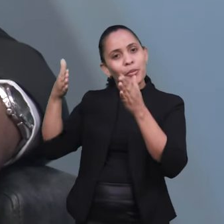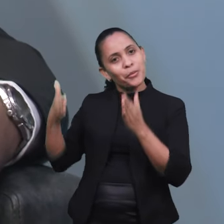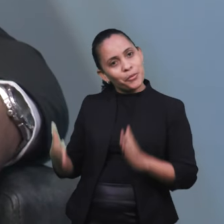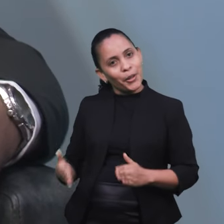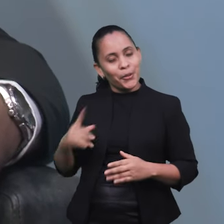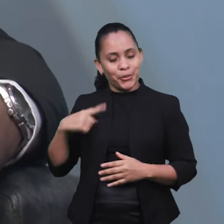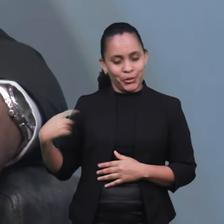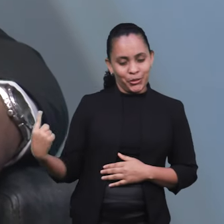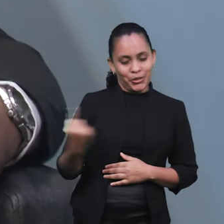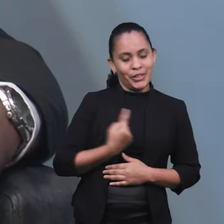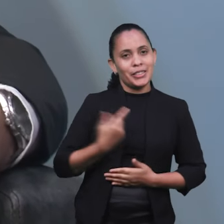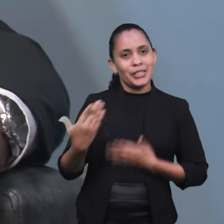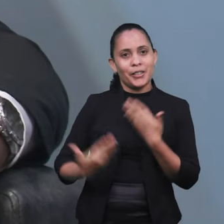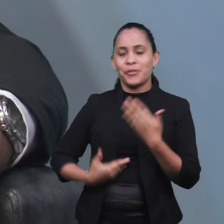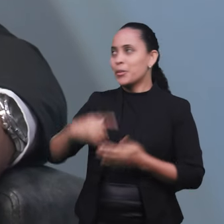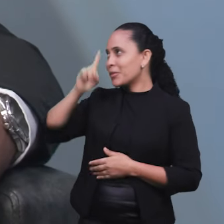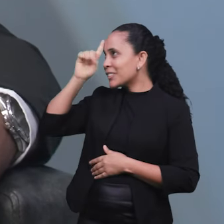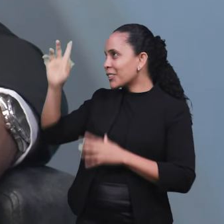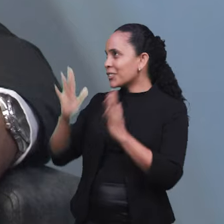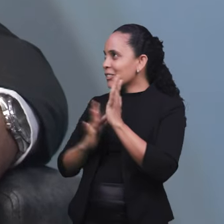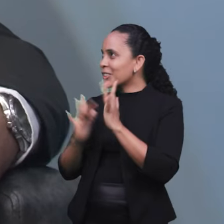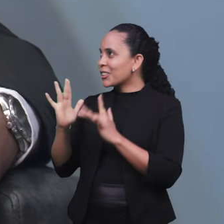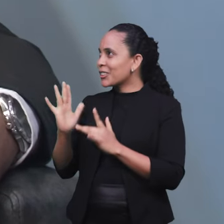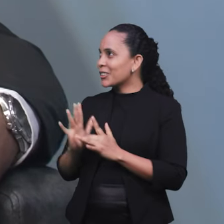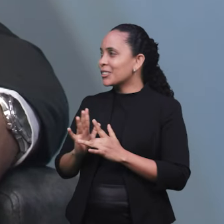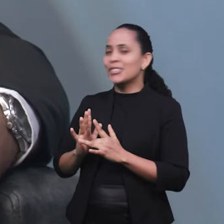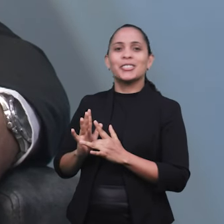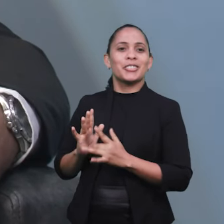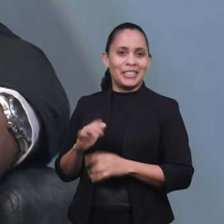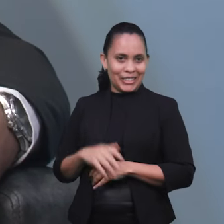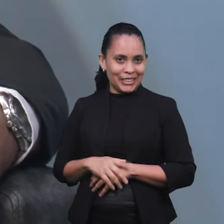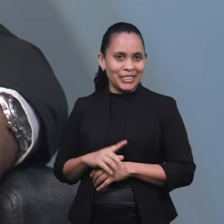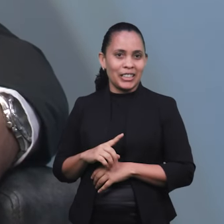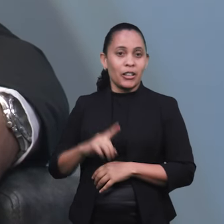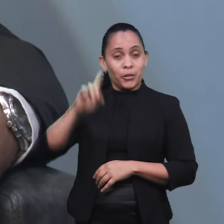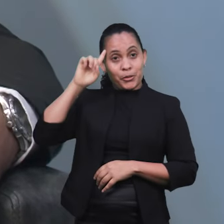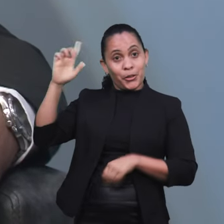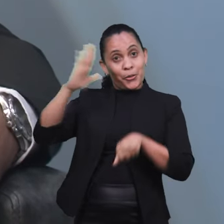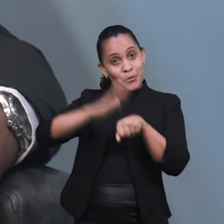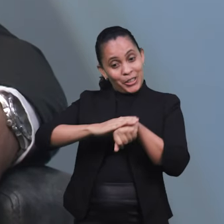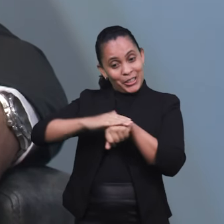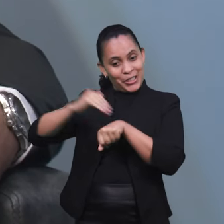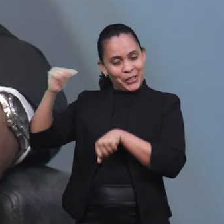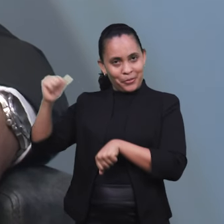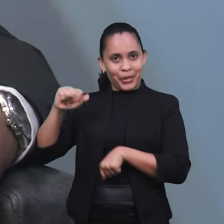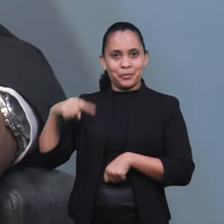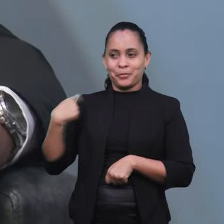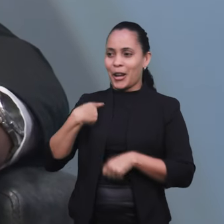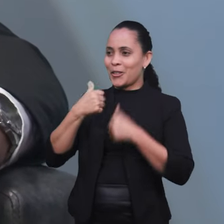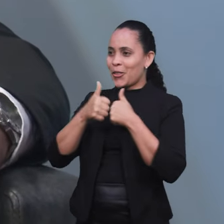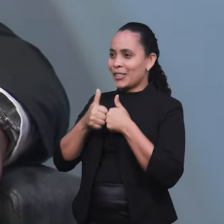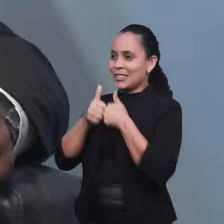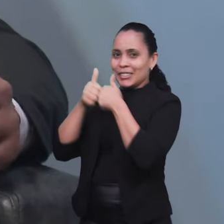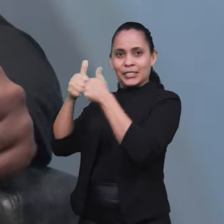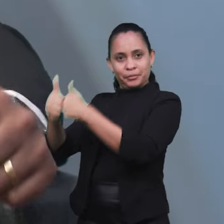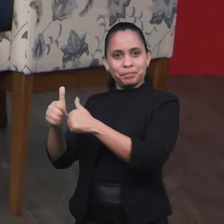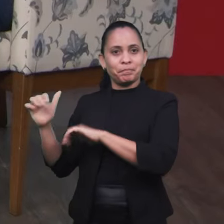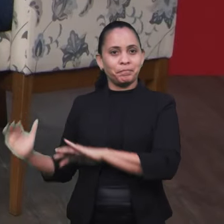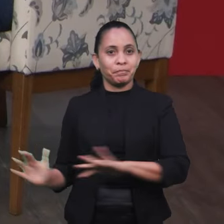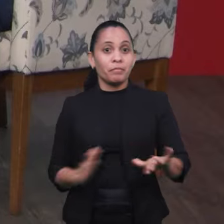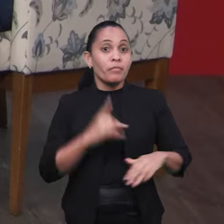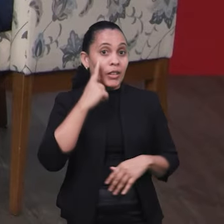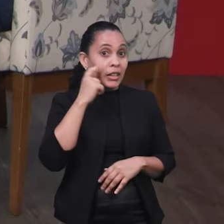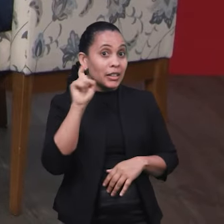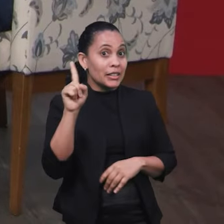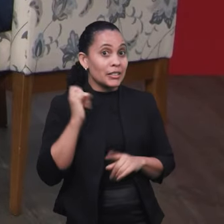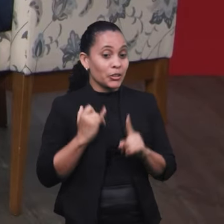hoje. Nós seguimos ao Senhor Jesus porque ele foi levantado para isso, para que nós o seguíssemos. Interessante, pastor